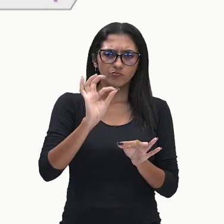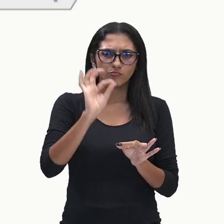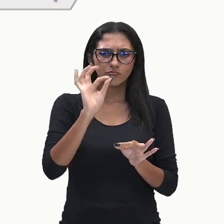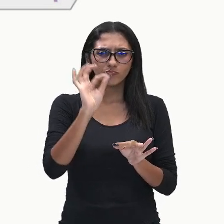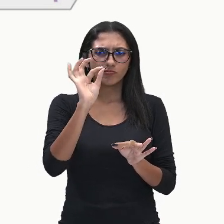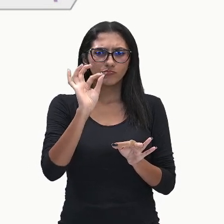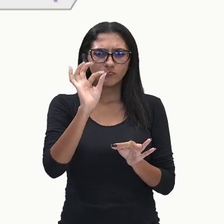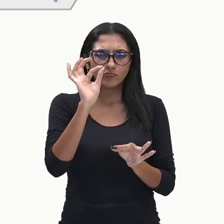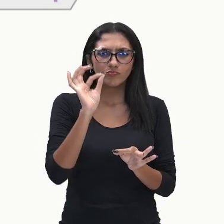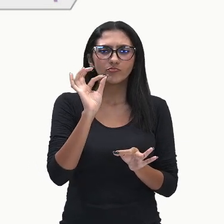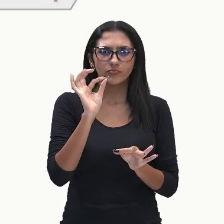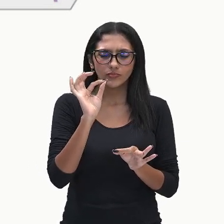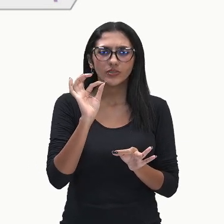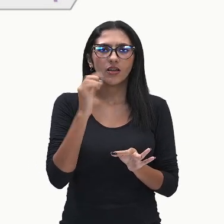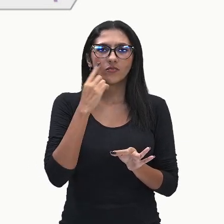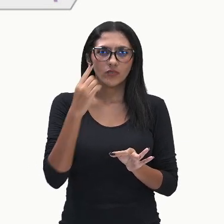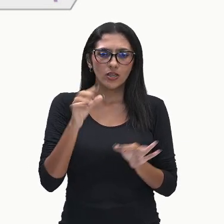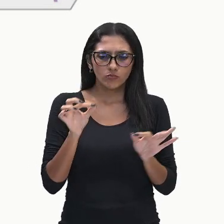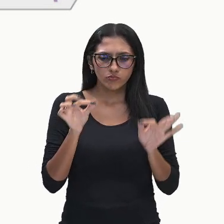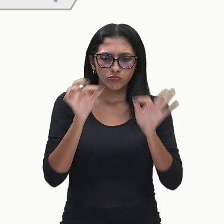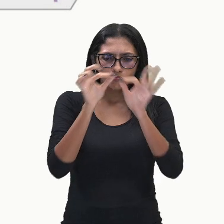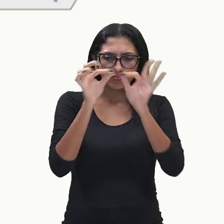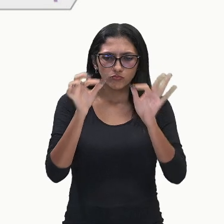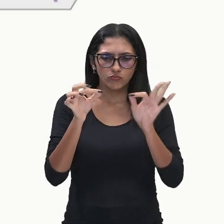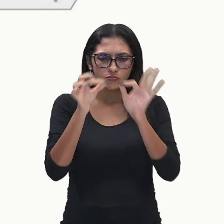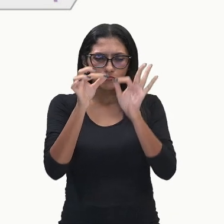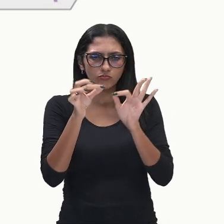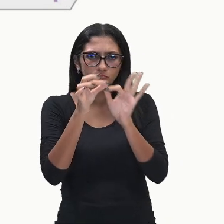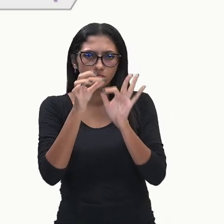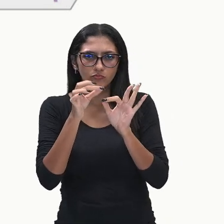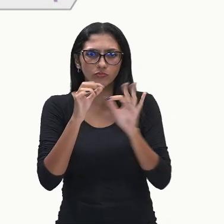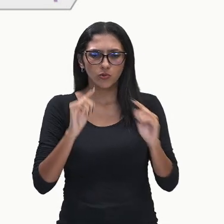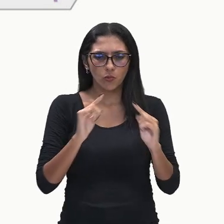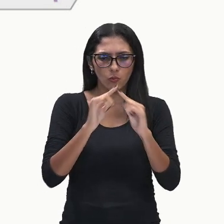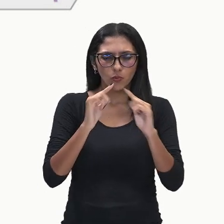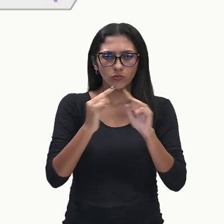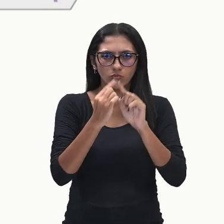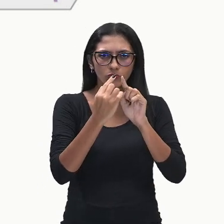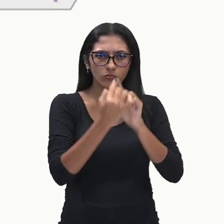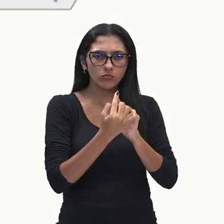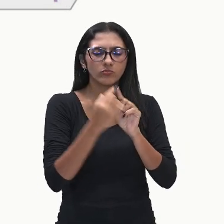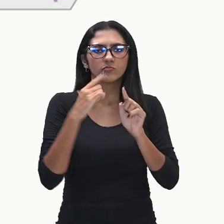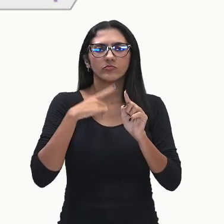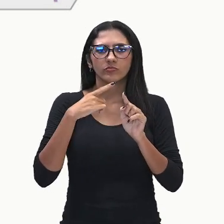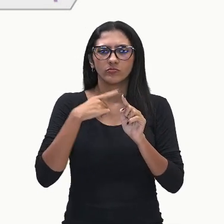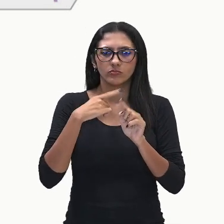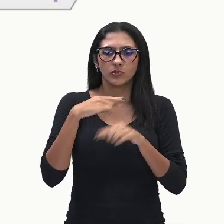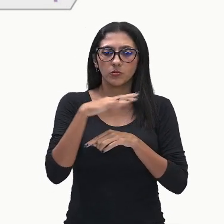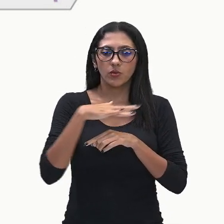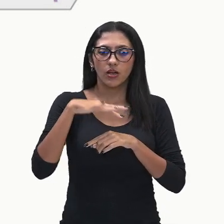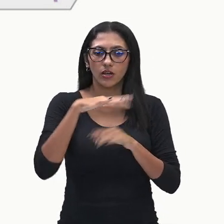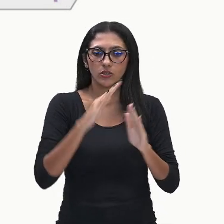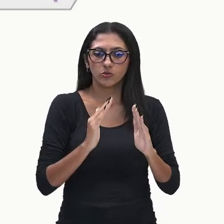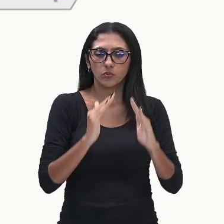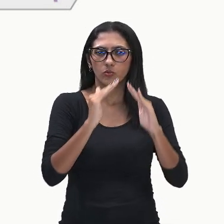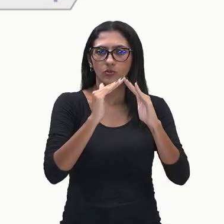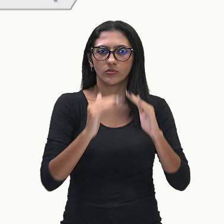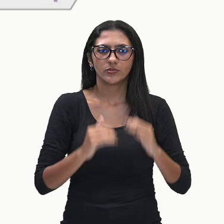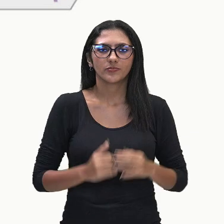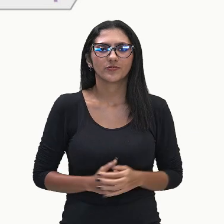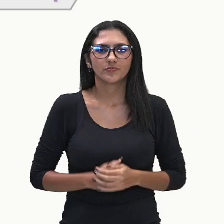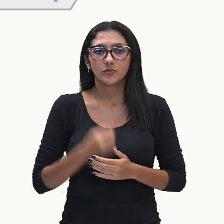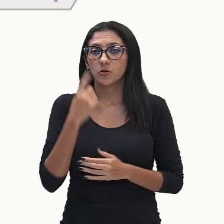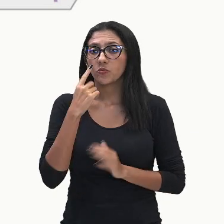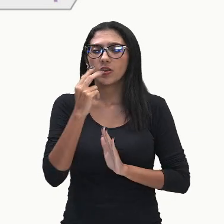onde, juntando todos esses traços, a gente vai ter a formação do cone. Então vamos aqui ao